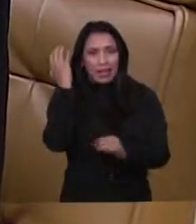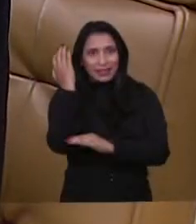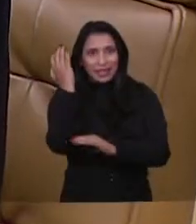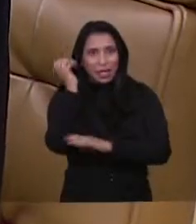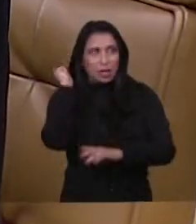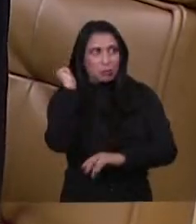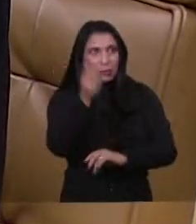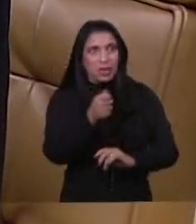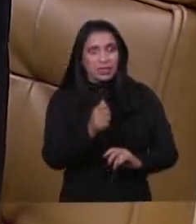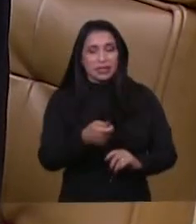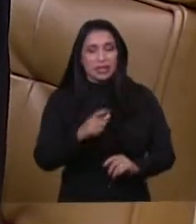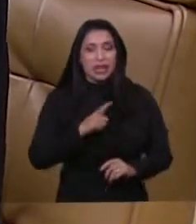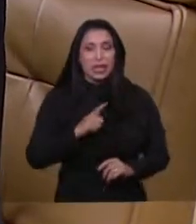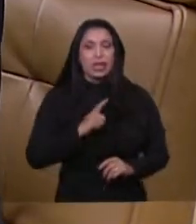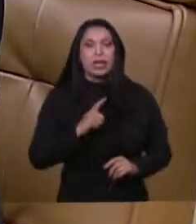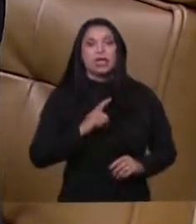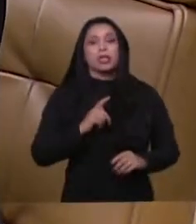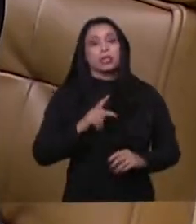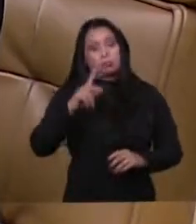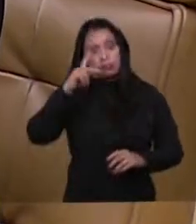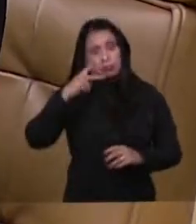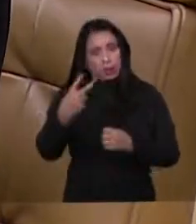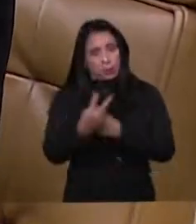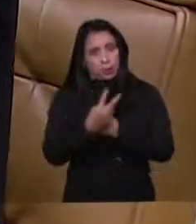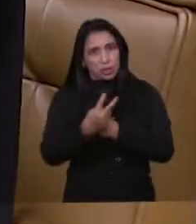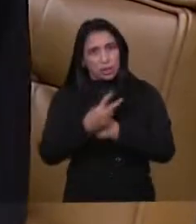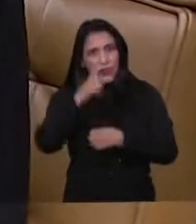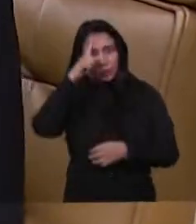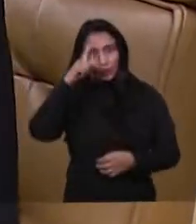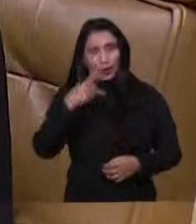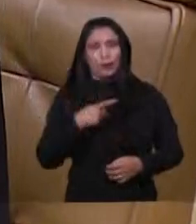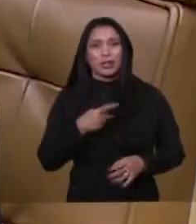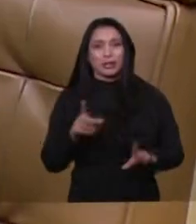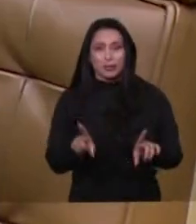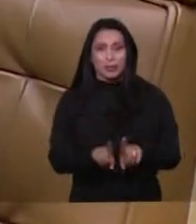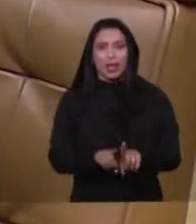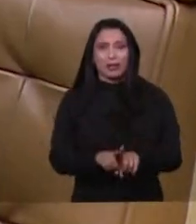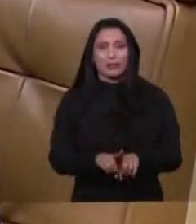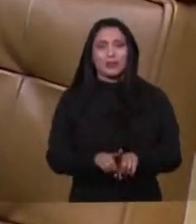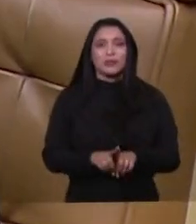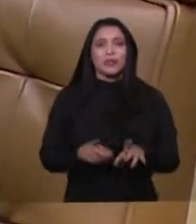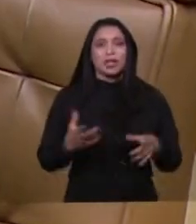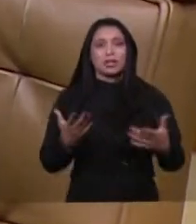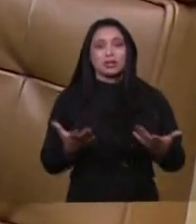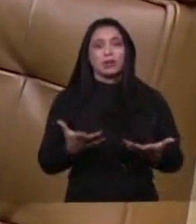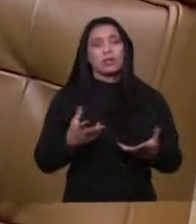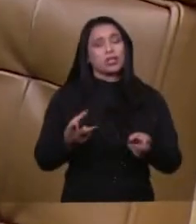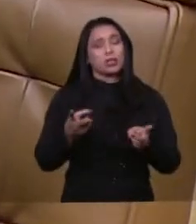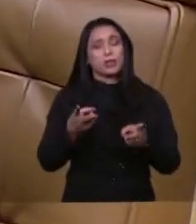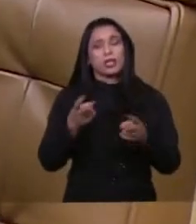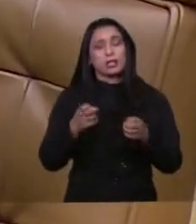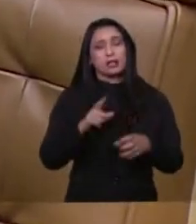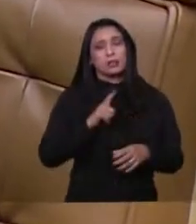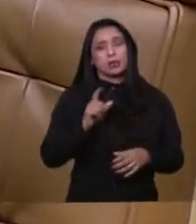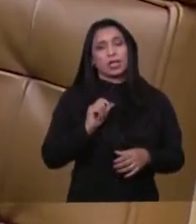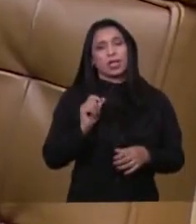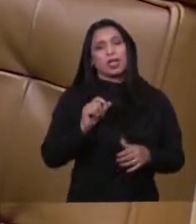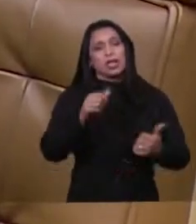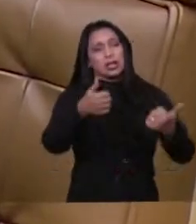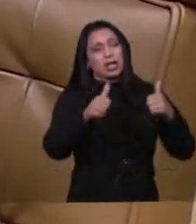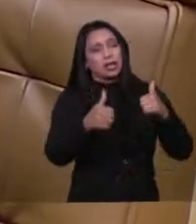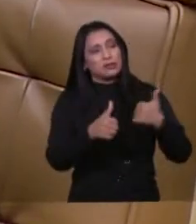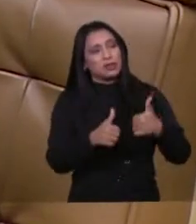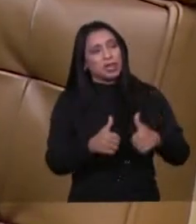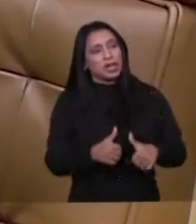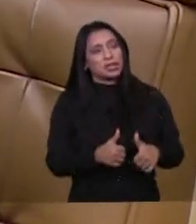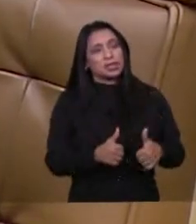com objetos de proteção pessoal. A materialidade do fato também emerge com nitidez do exame preliminar em